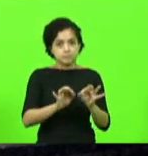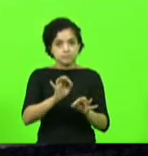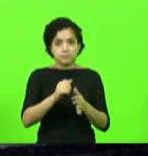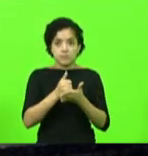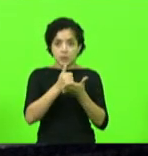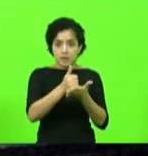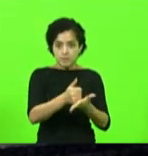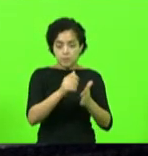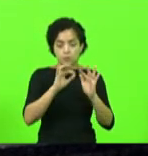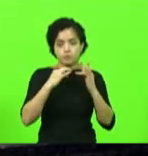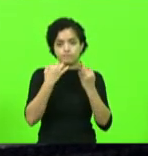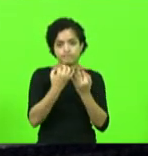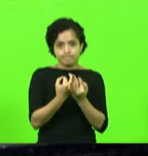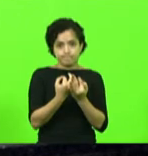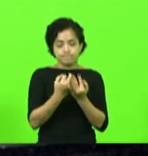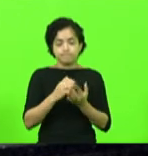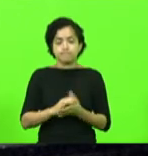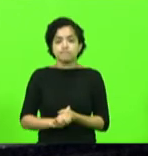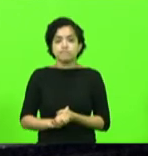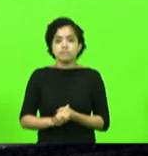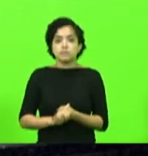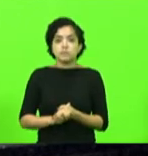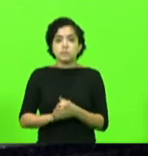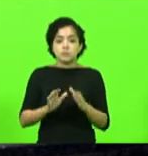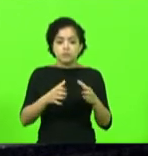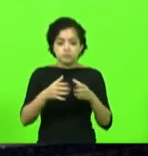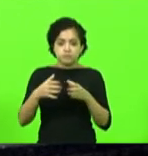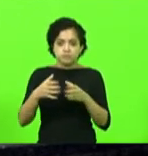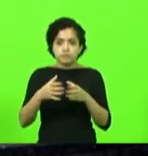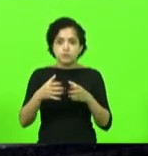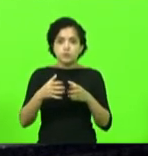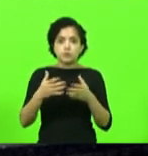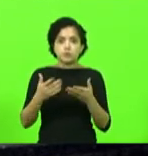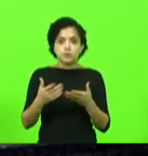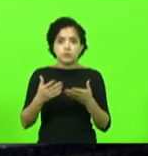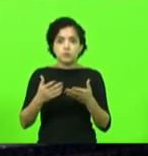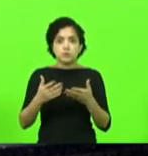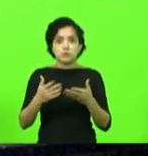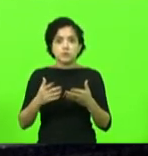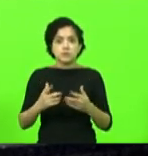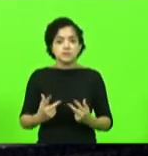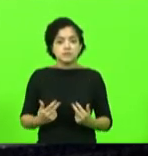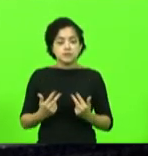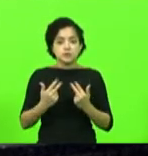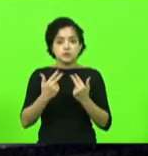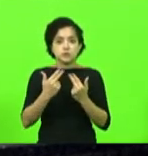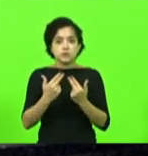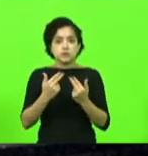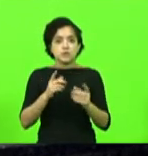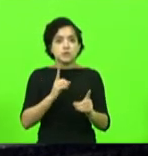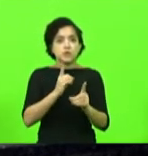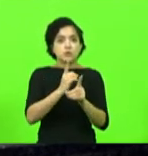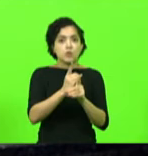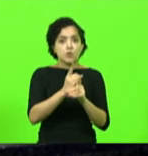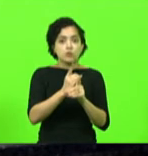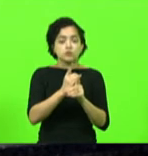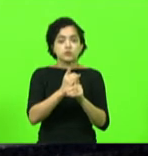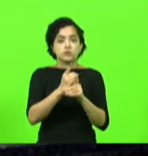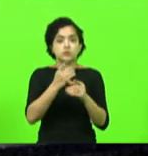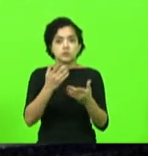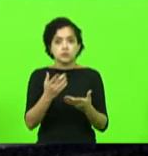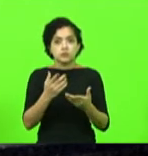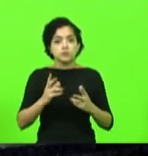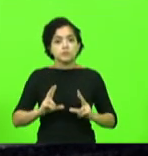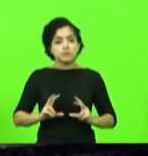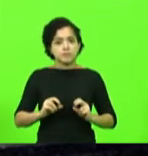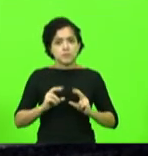às famílias. Mutirão de cirurgias, encontros brasileiros de portadores de